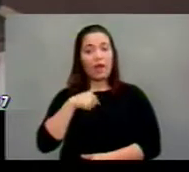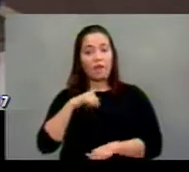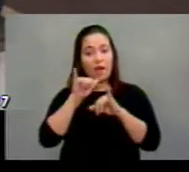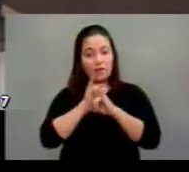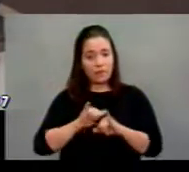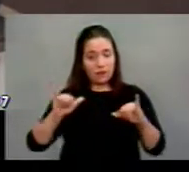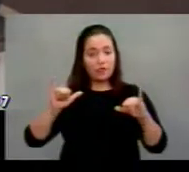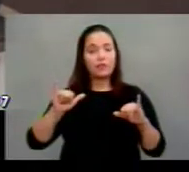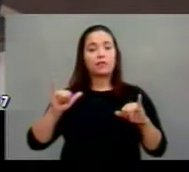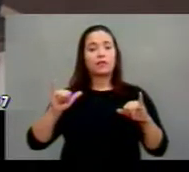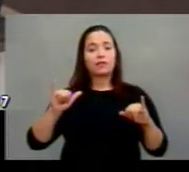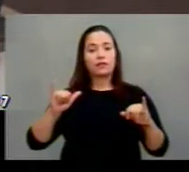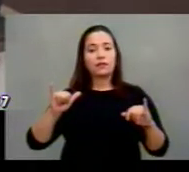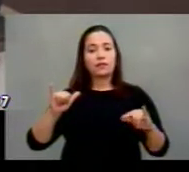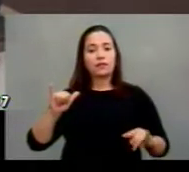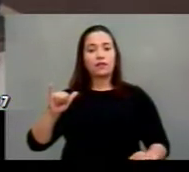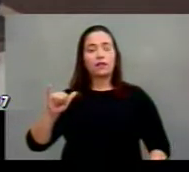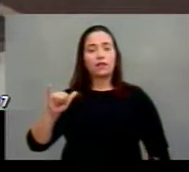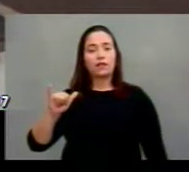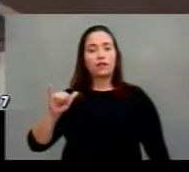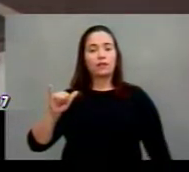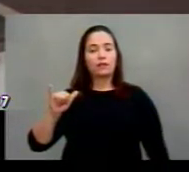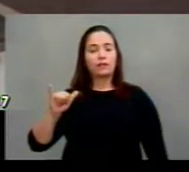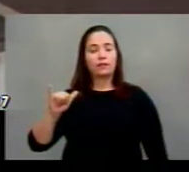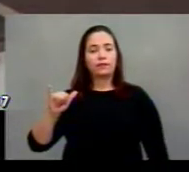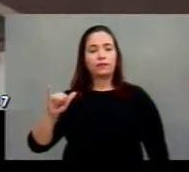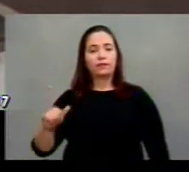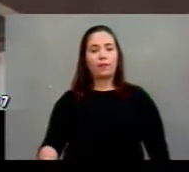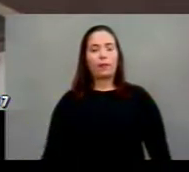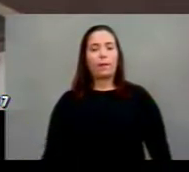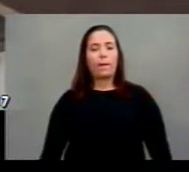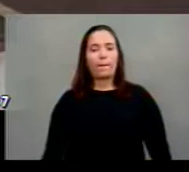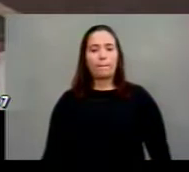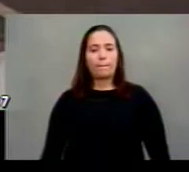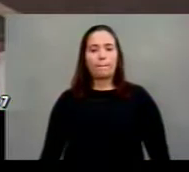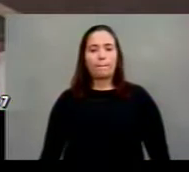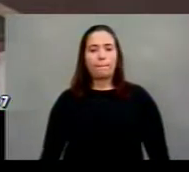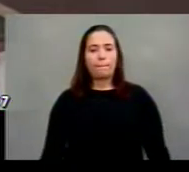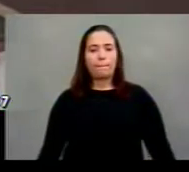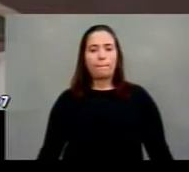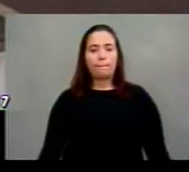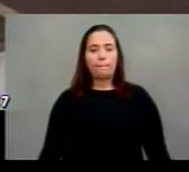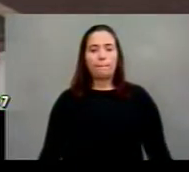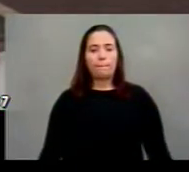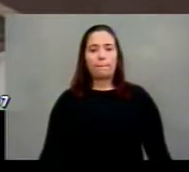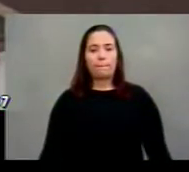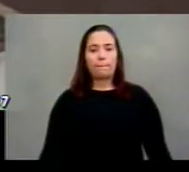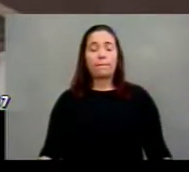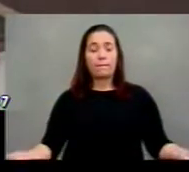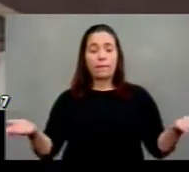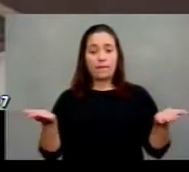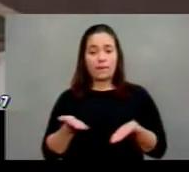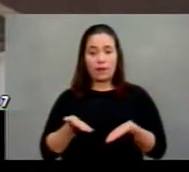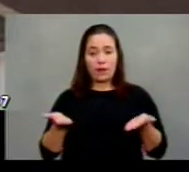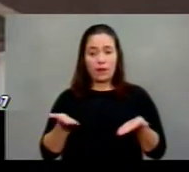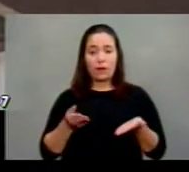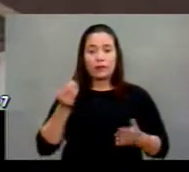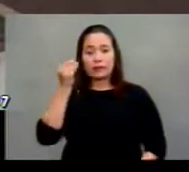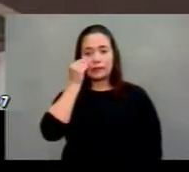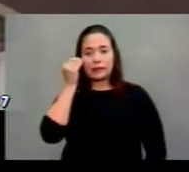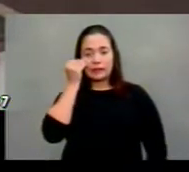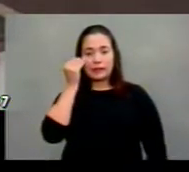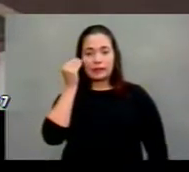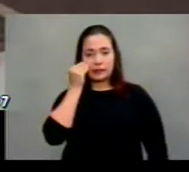nós, lamentavelmente, tenhamos que agora tentar, mais